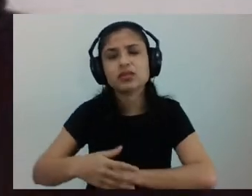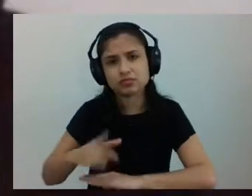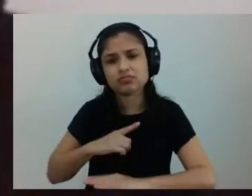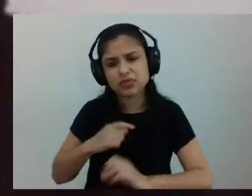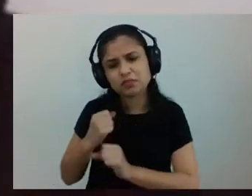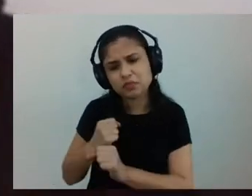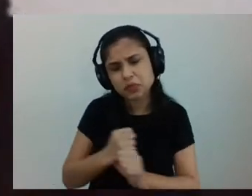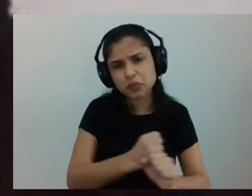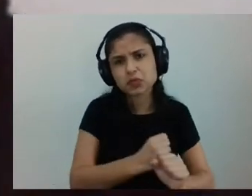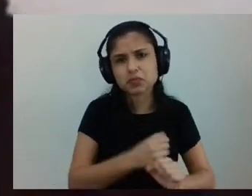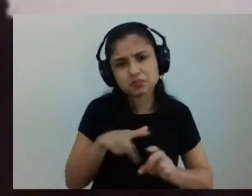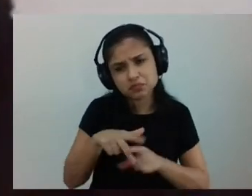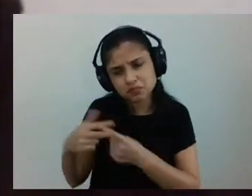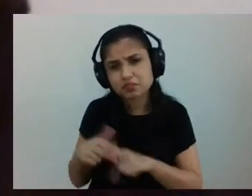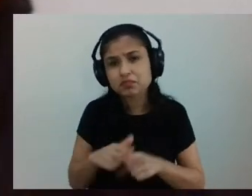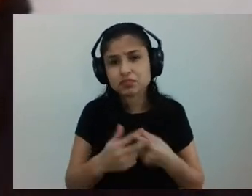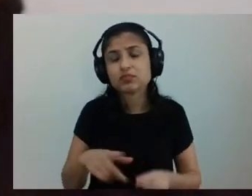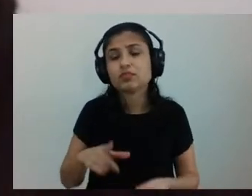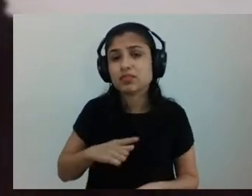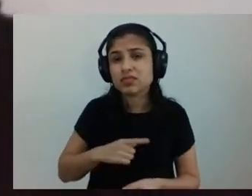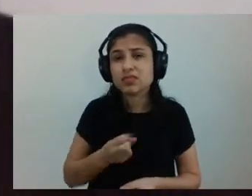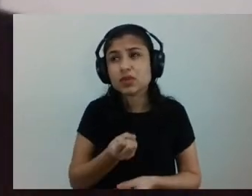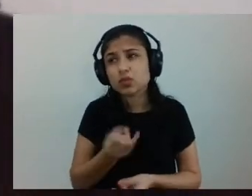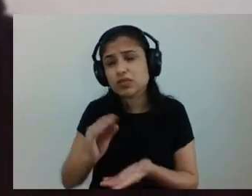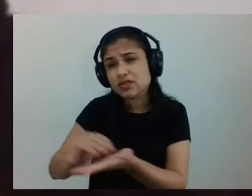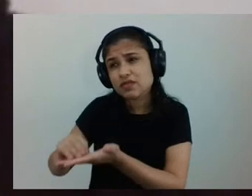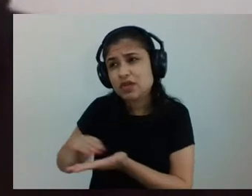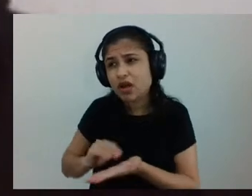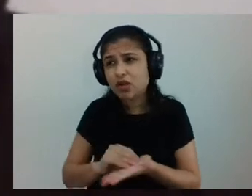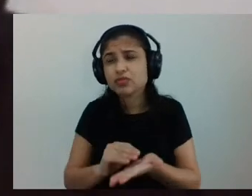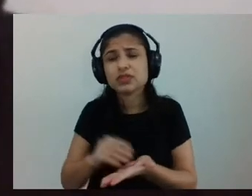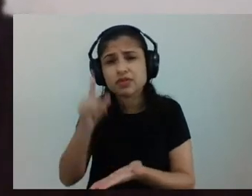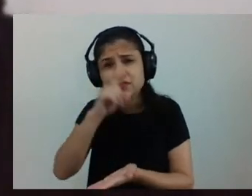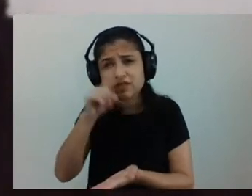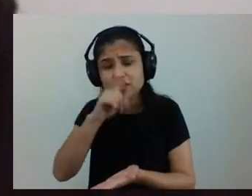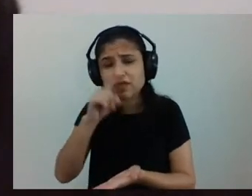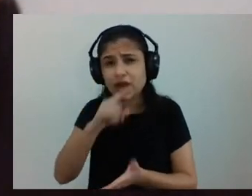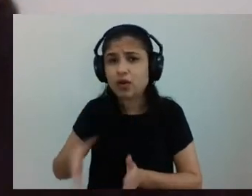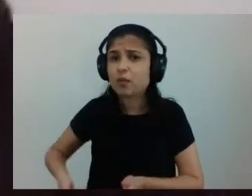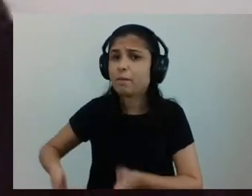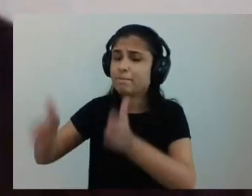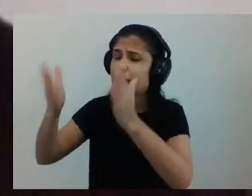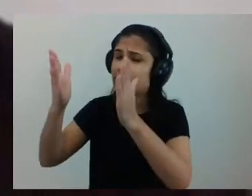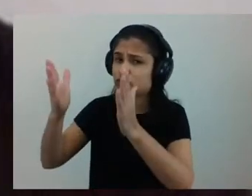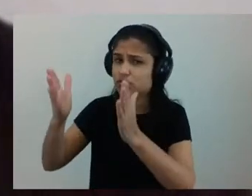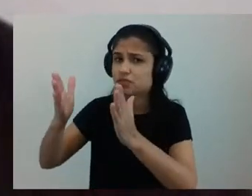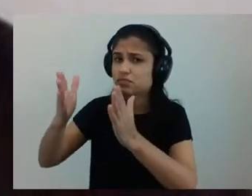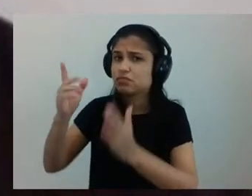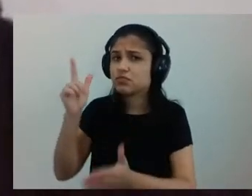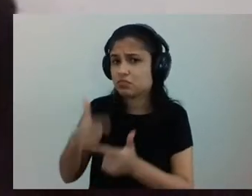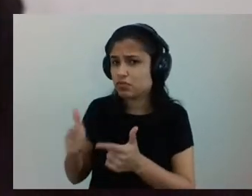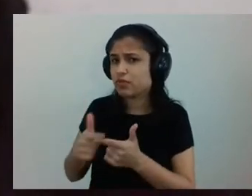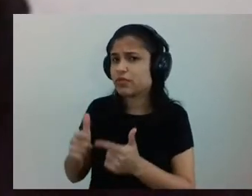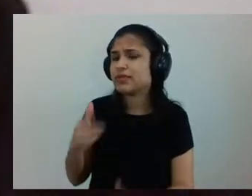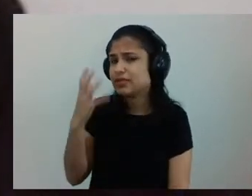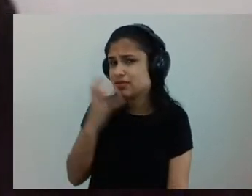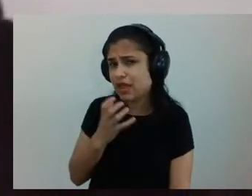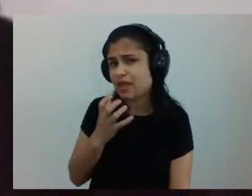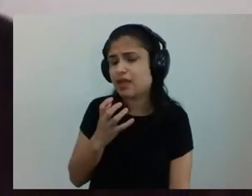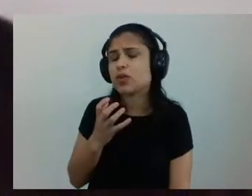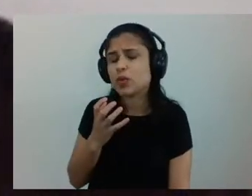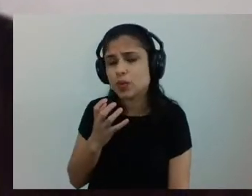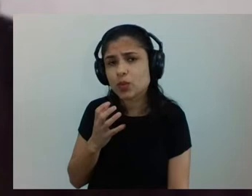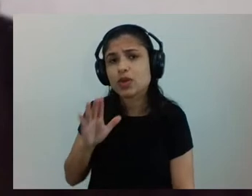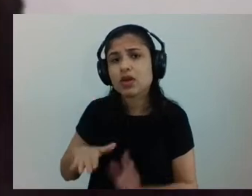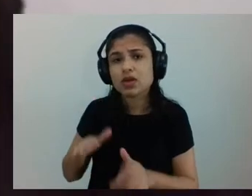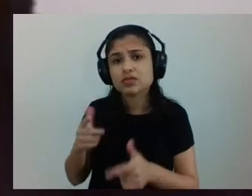fato, algumas carências grandes, alguns prédios sérios, ok? E muitas vezes, essa carência não se restringe apenas à